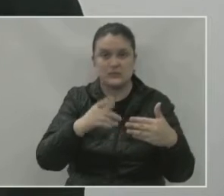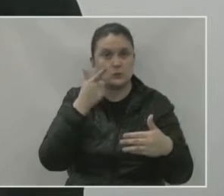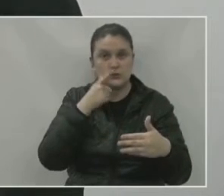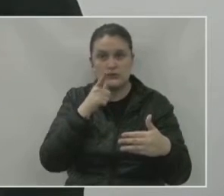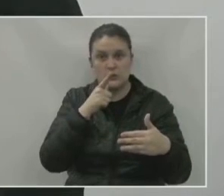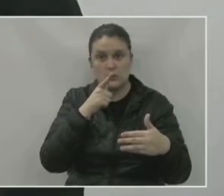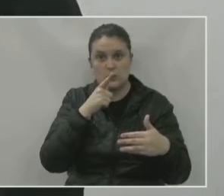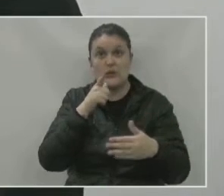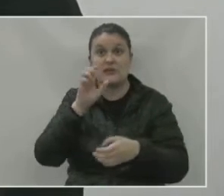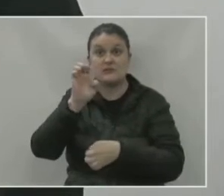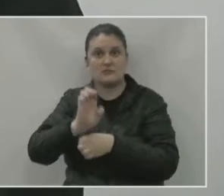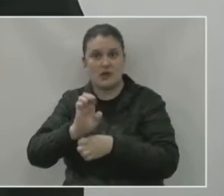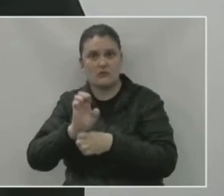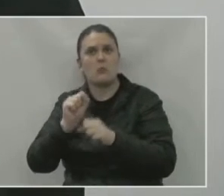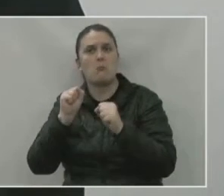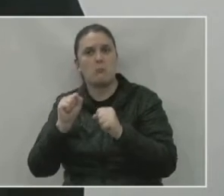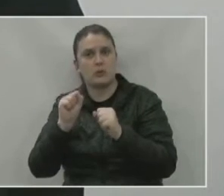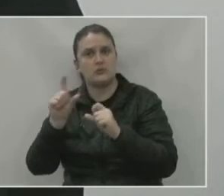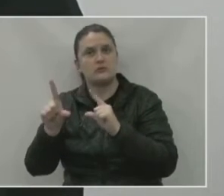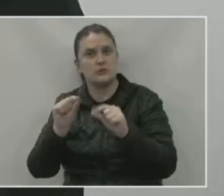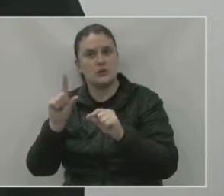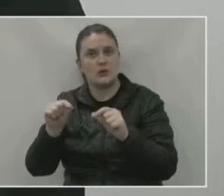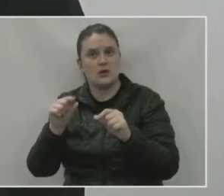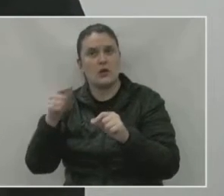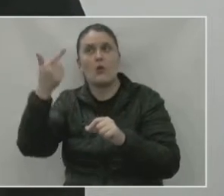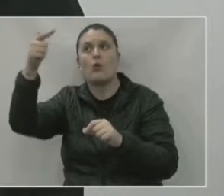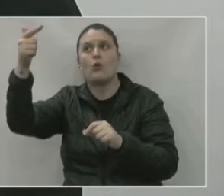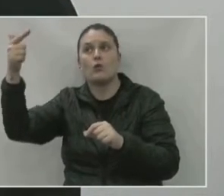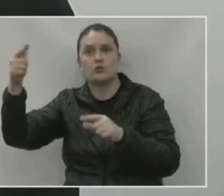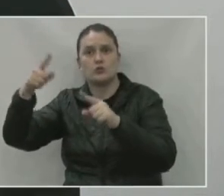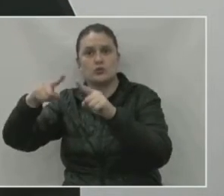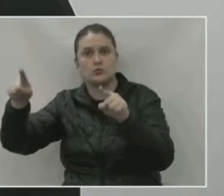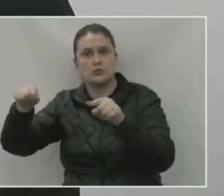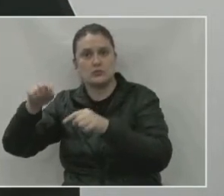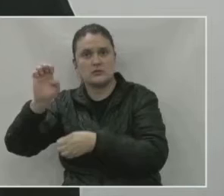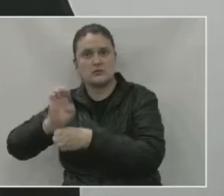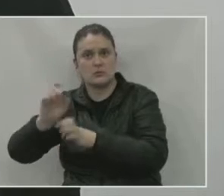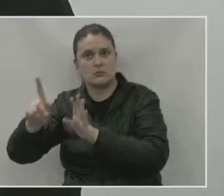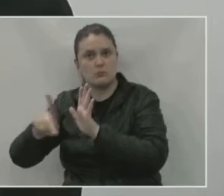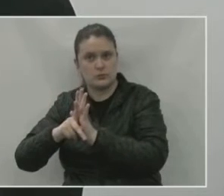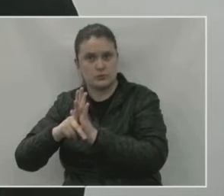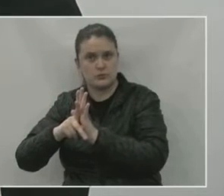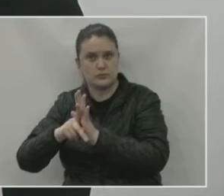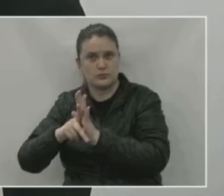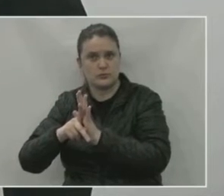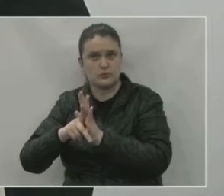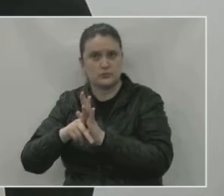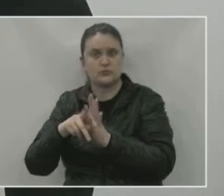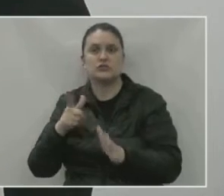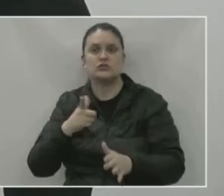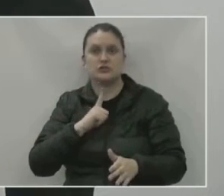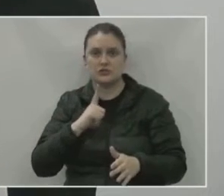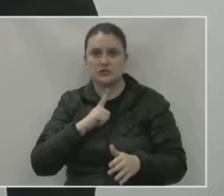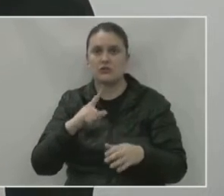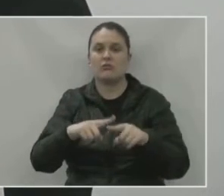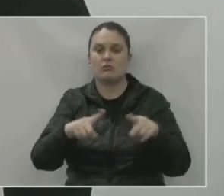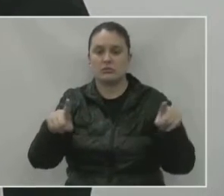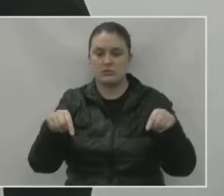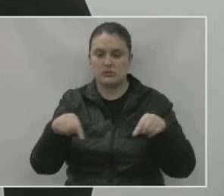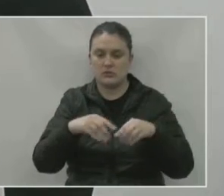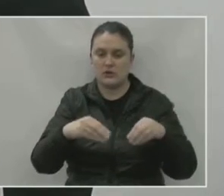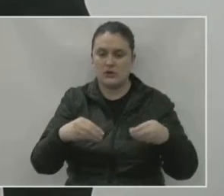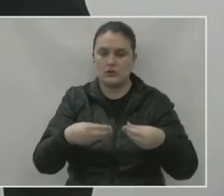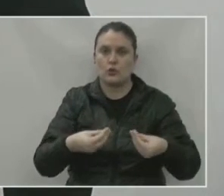momento, o Estado poderia ter optado também por áreas que pertenciam a ele próprio. Né? Tivemos questões de terrenos doados para